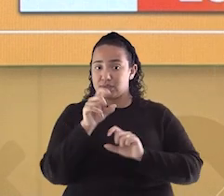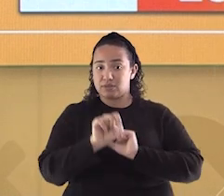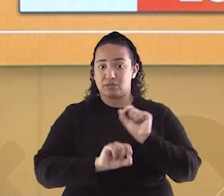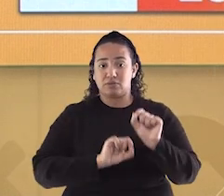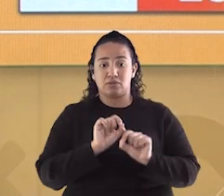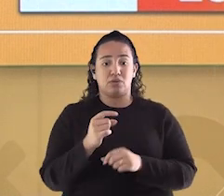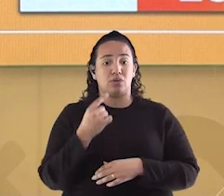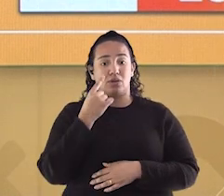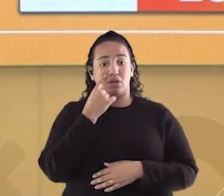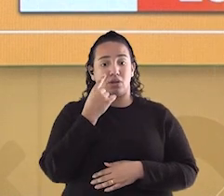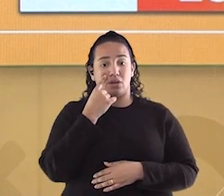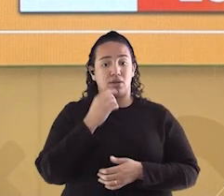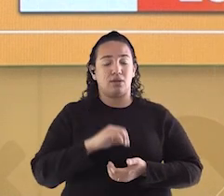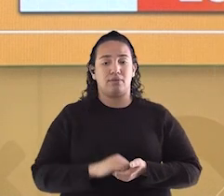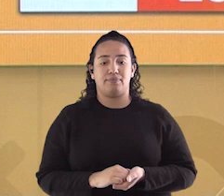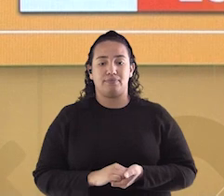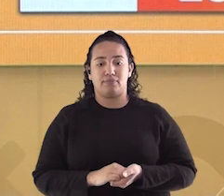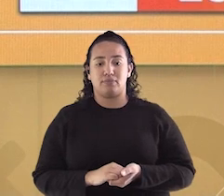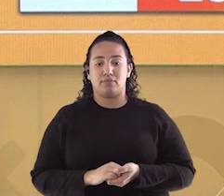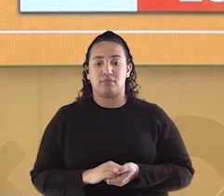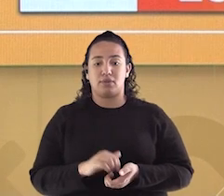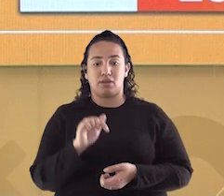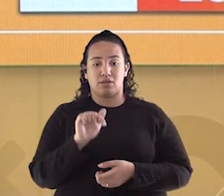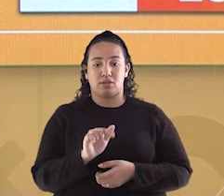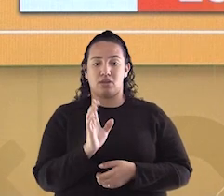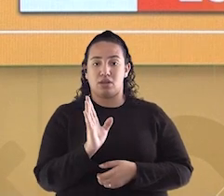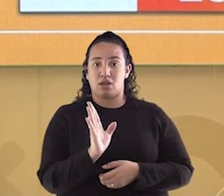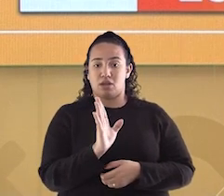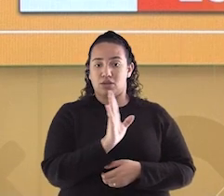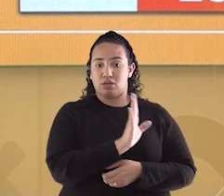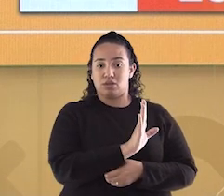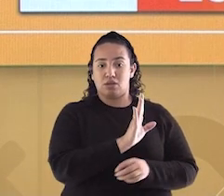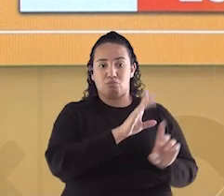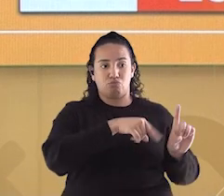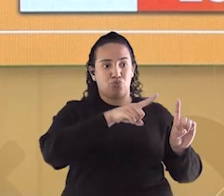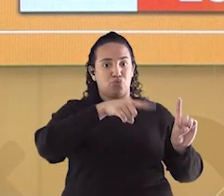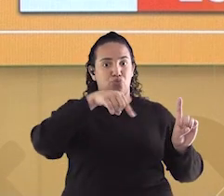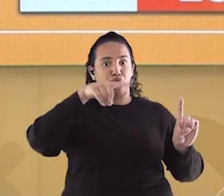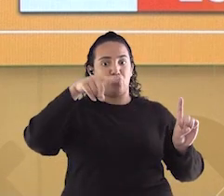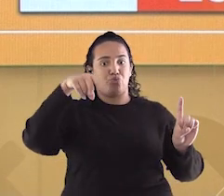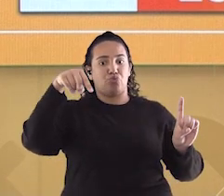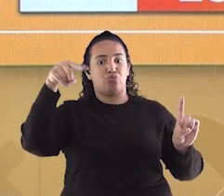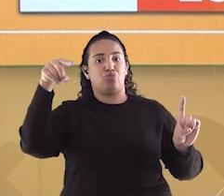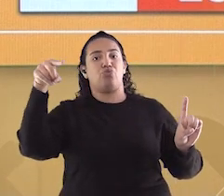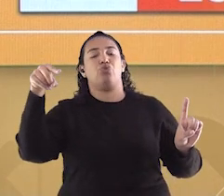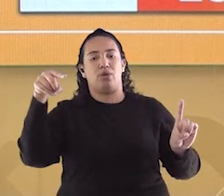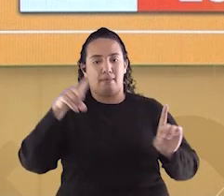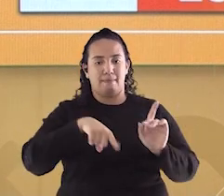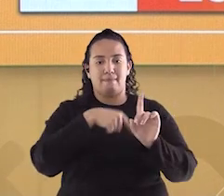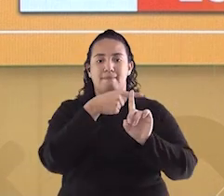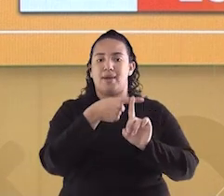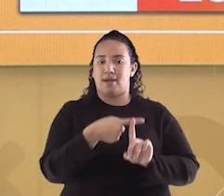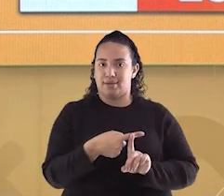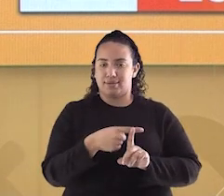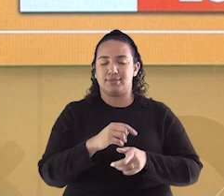a frequência, né, a quantidade de energia vai subindo e a gente vai chegando nos elementos